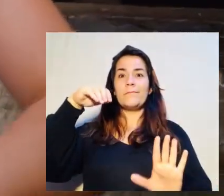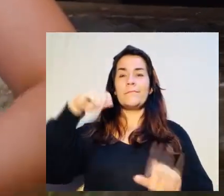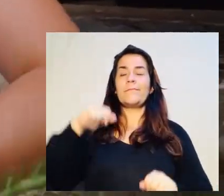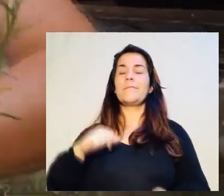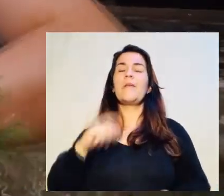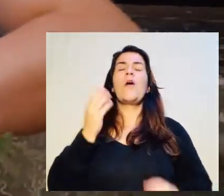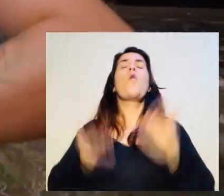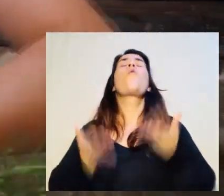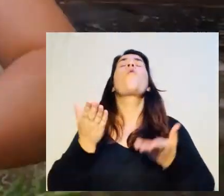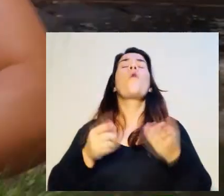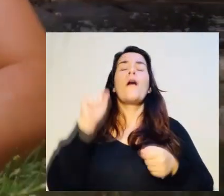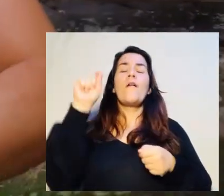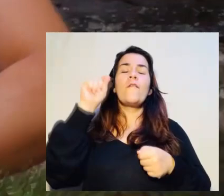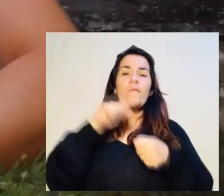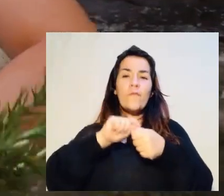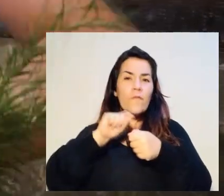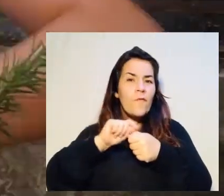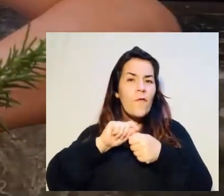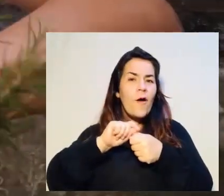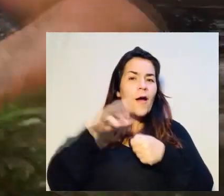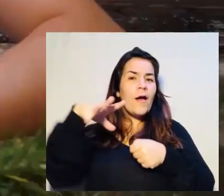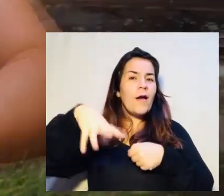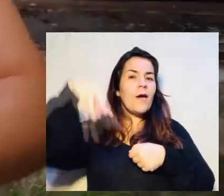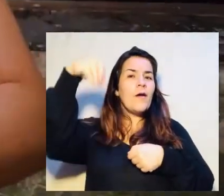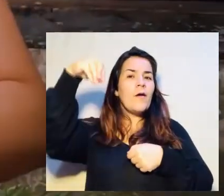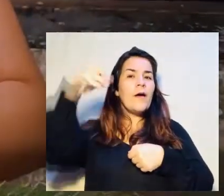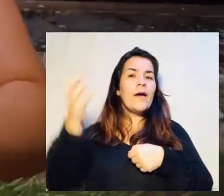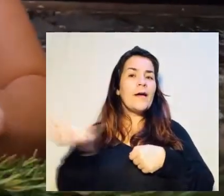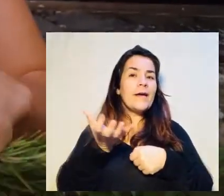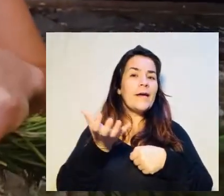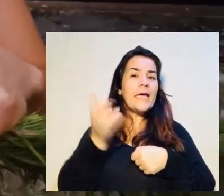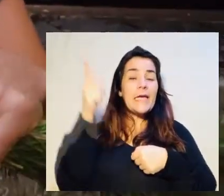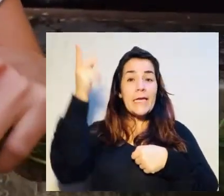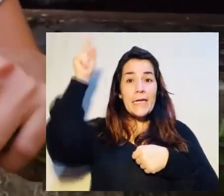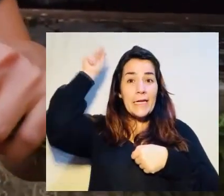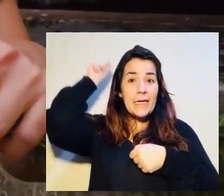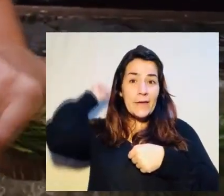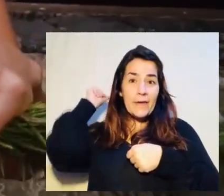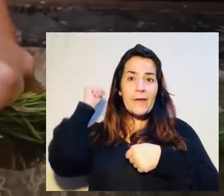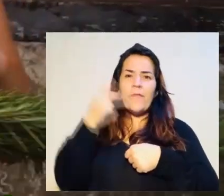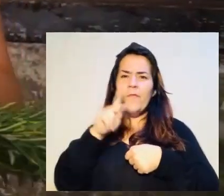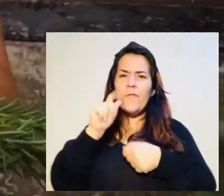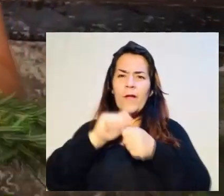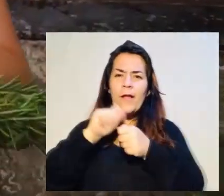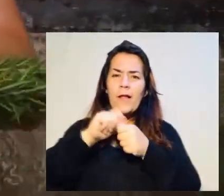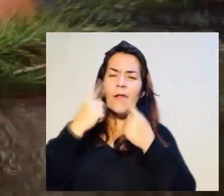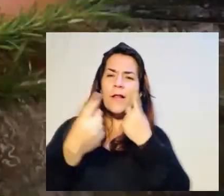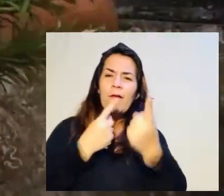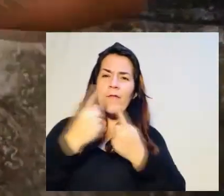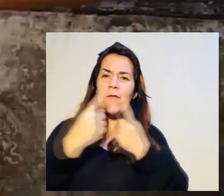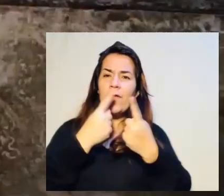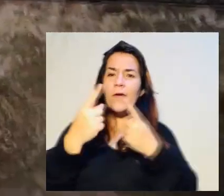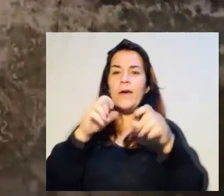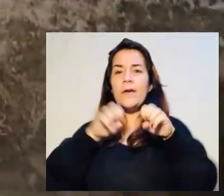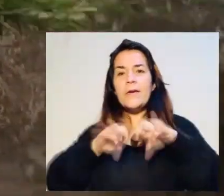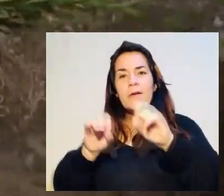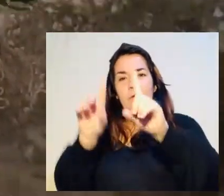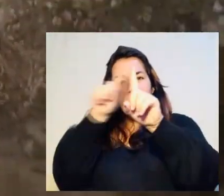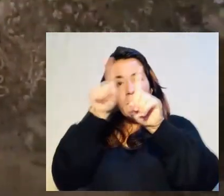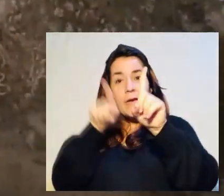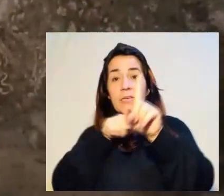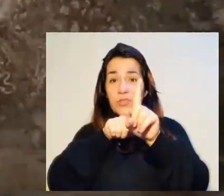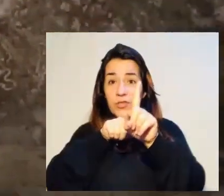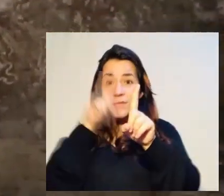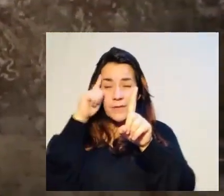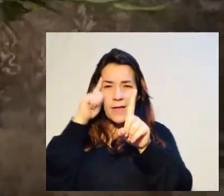nele. Qual é que foi do punhado? A gente queria lá, como eu estava bem dizendo, dar uma